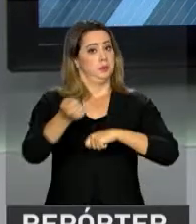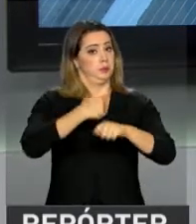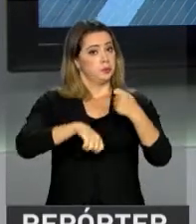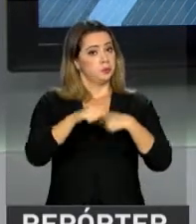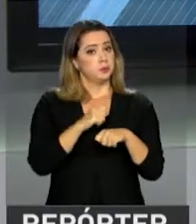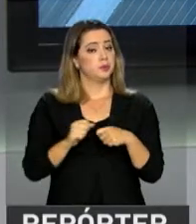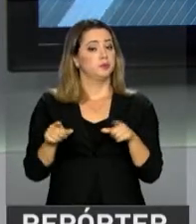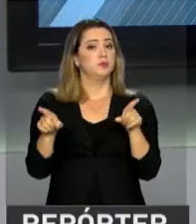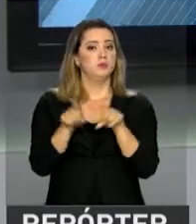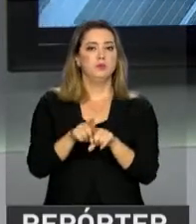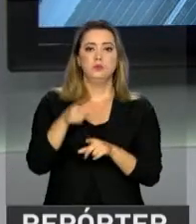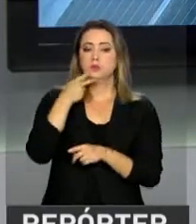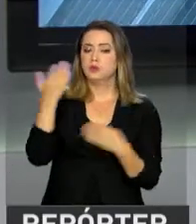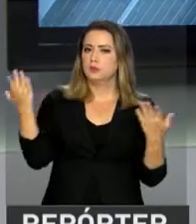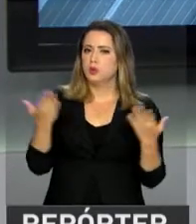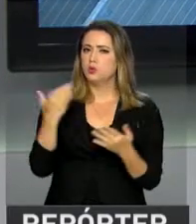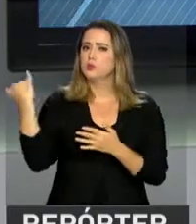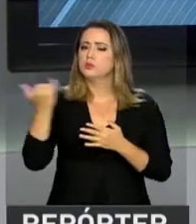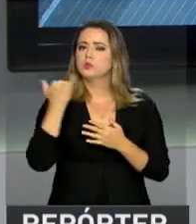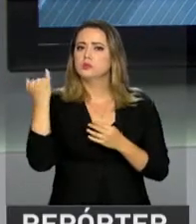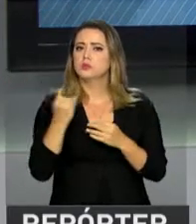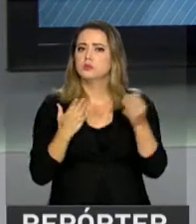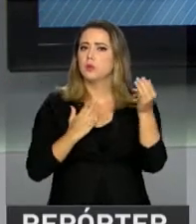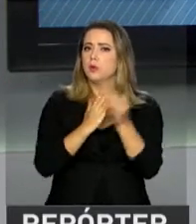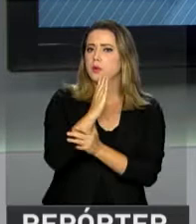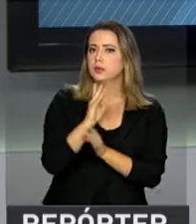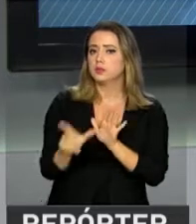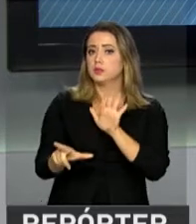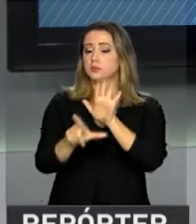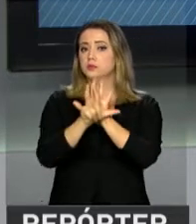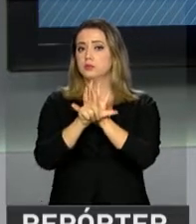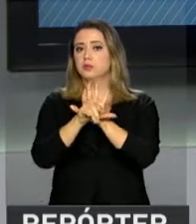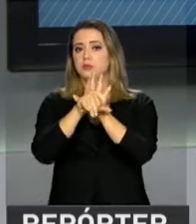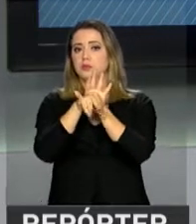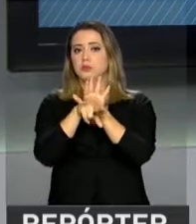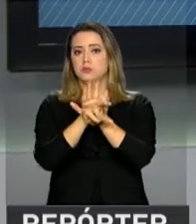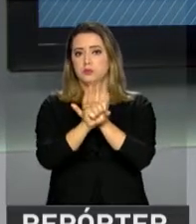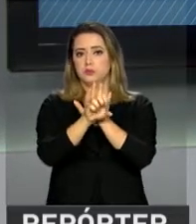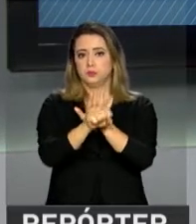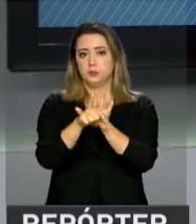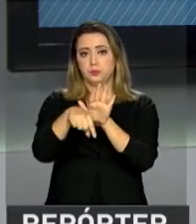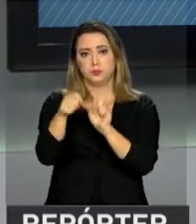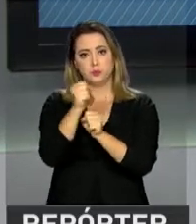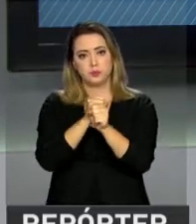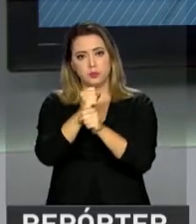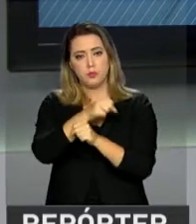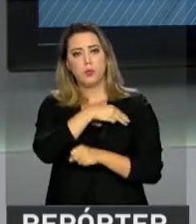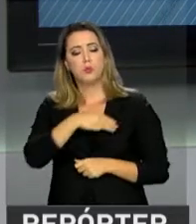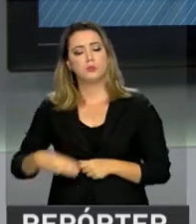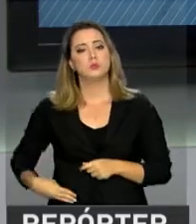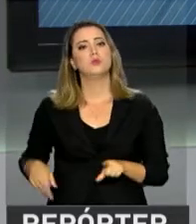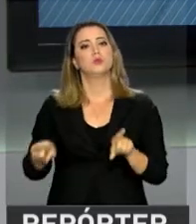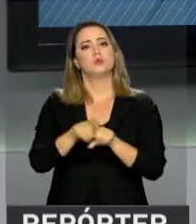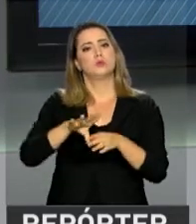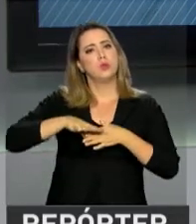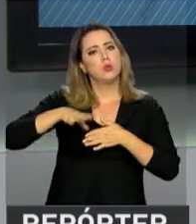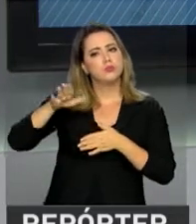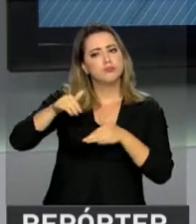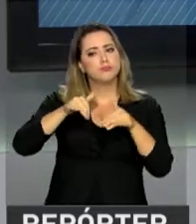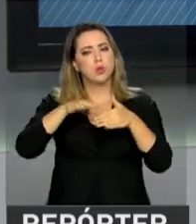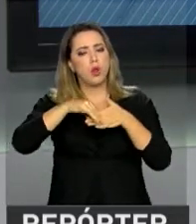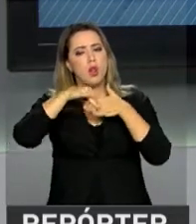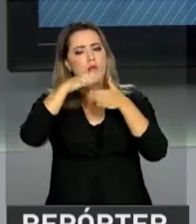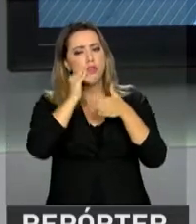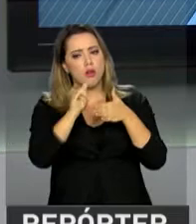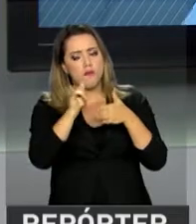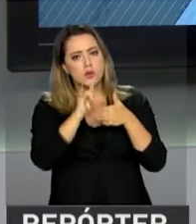meirelles reforçou hoje a importância da aprovação da reforma da previdência ainda neste ano o ministro falou a líderes empresariais em